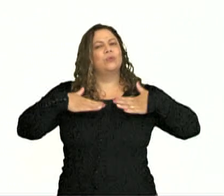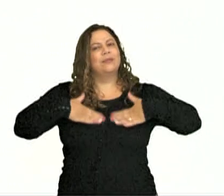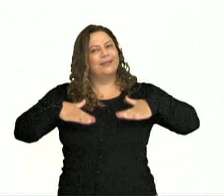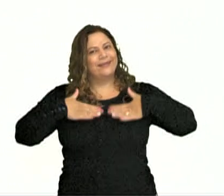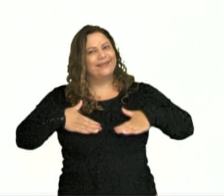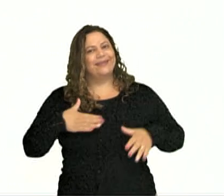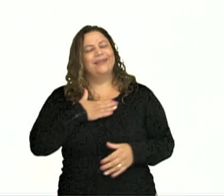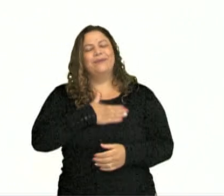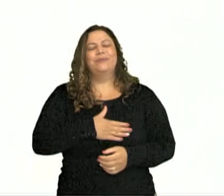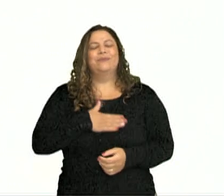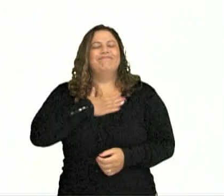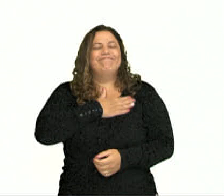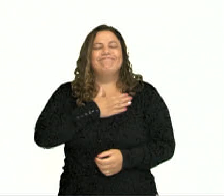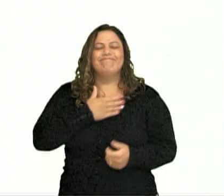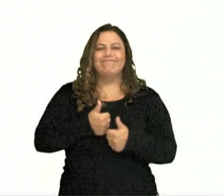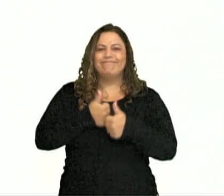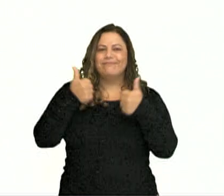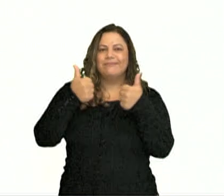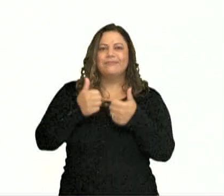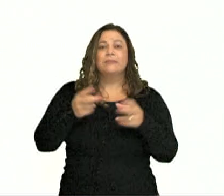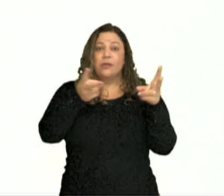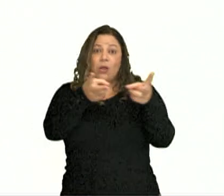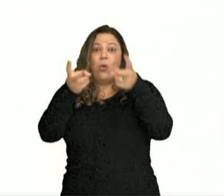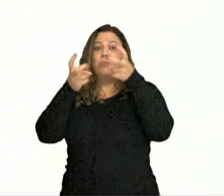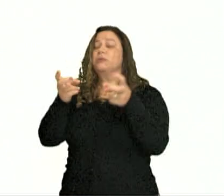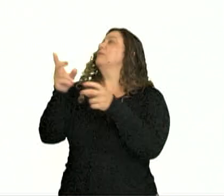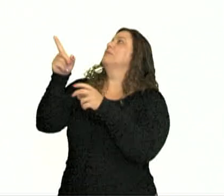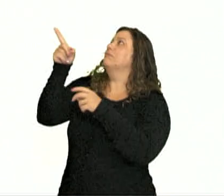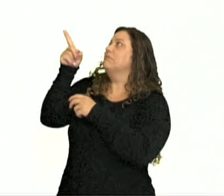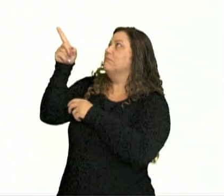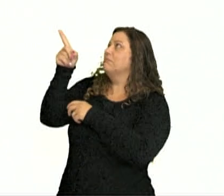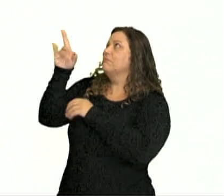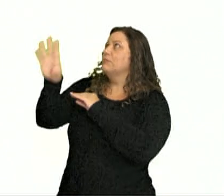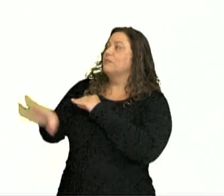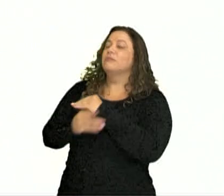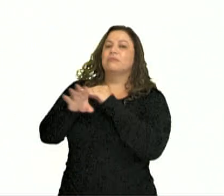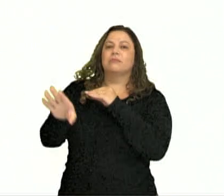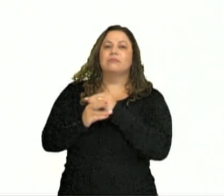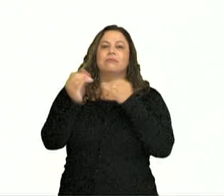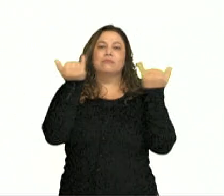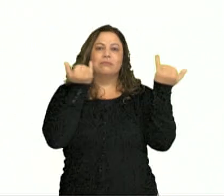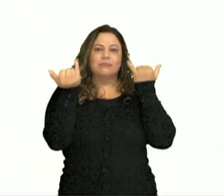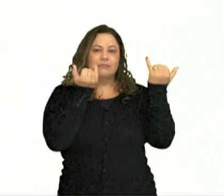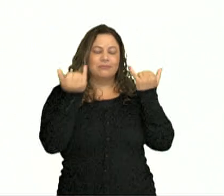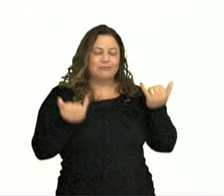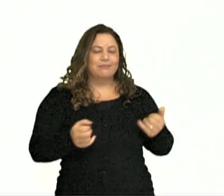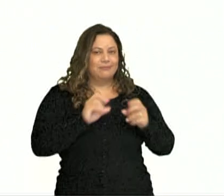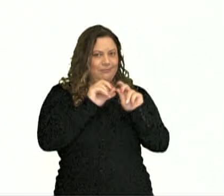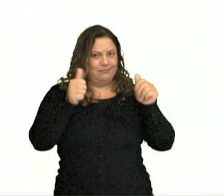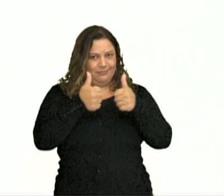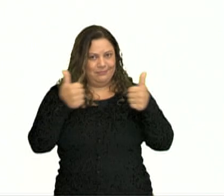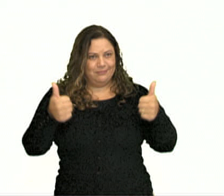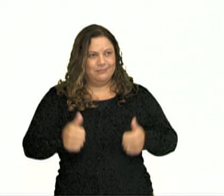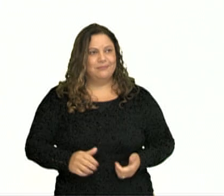muito gostoso. Observe como a imagem complementa essa informação, ok?